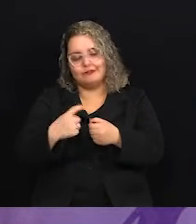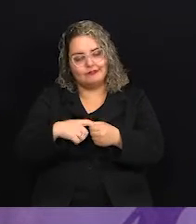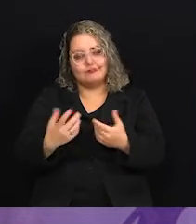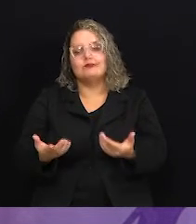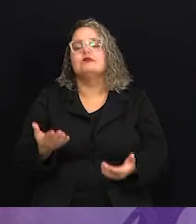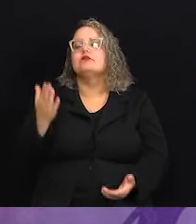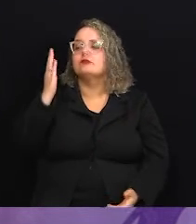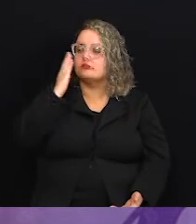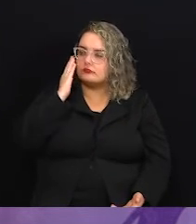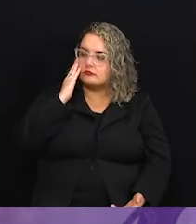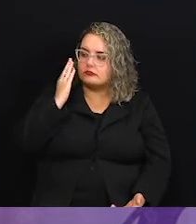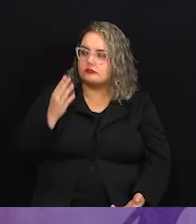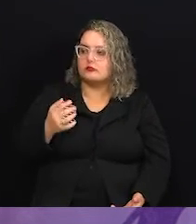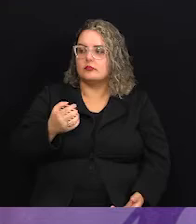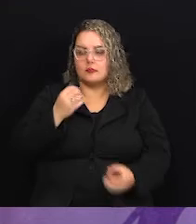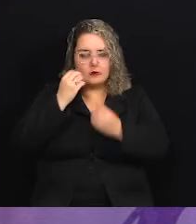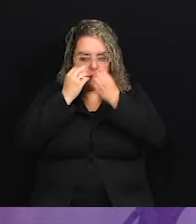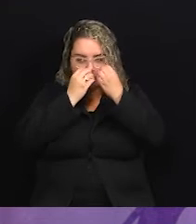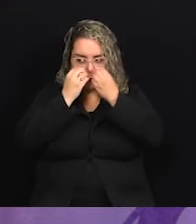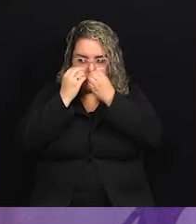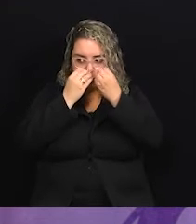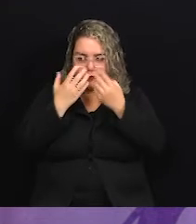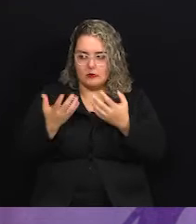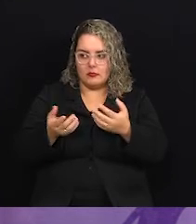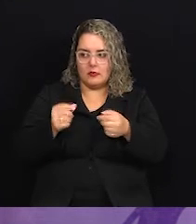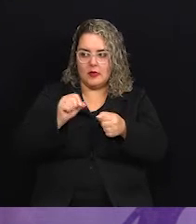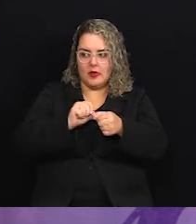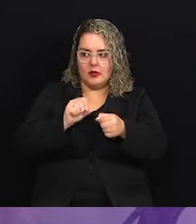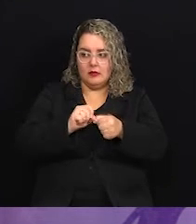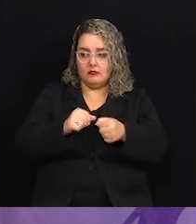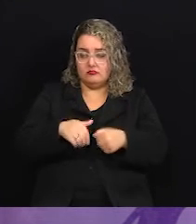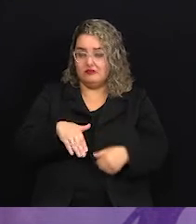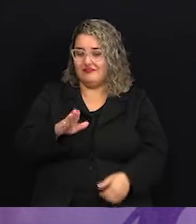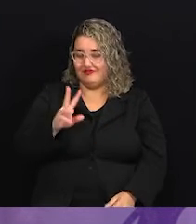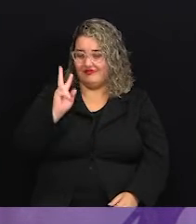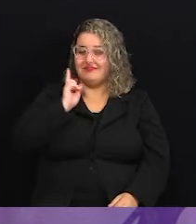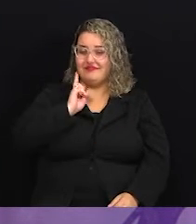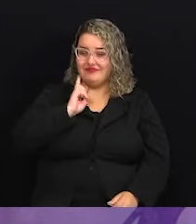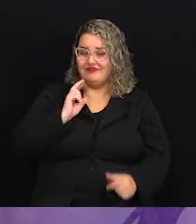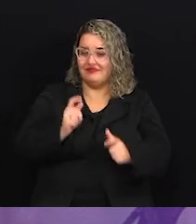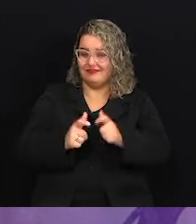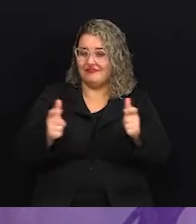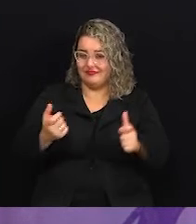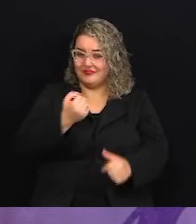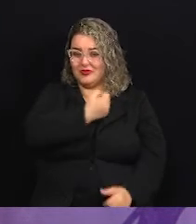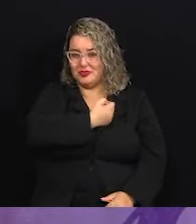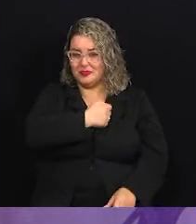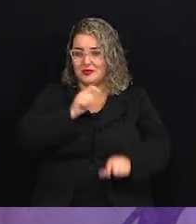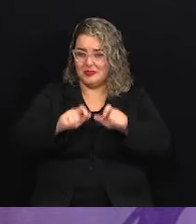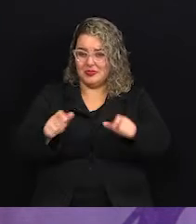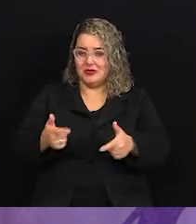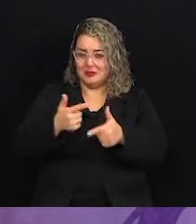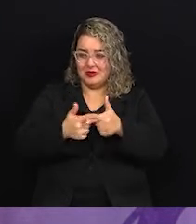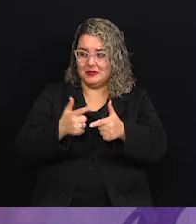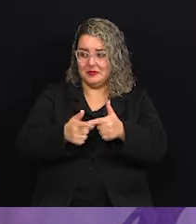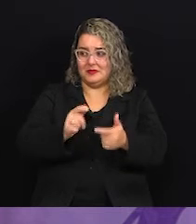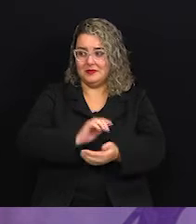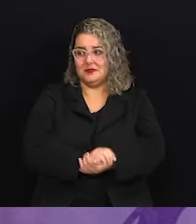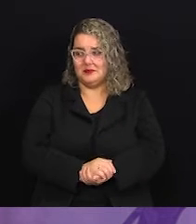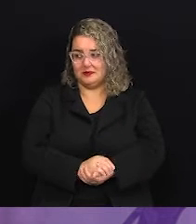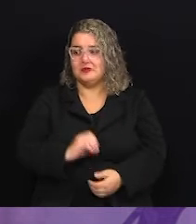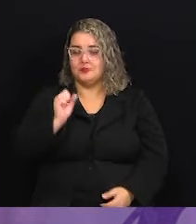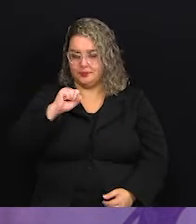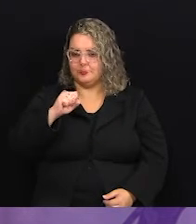parou, voltou. Entendi. A rinite está fazendo cada vez mais vítimas? Está aumentando o número de pessoas com esse problema,